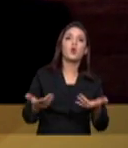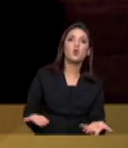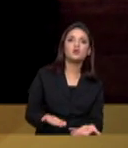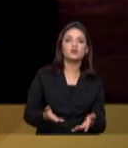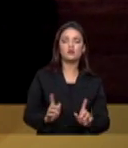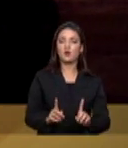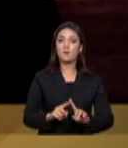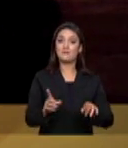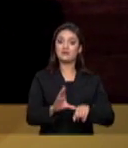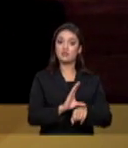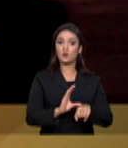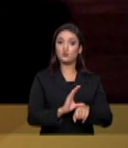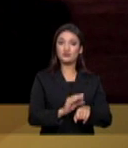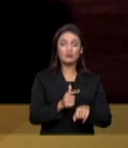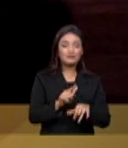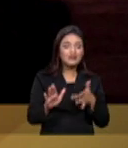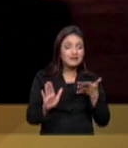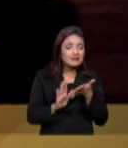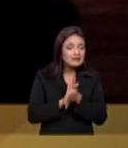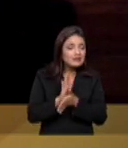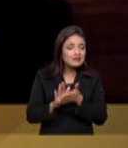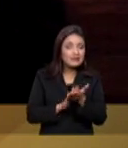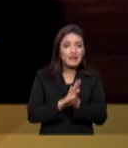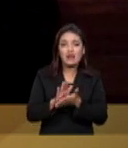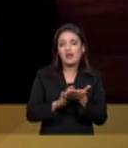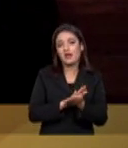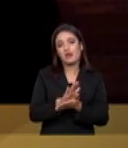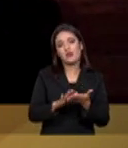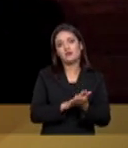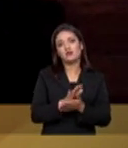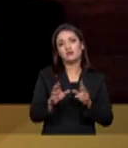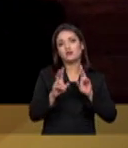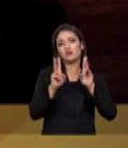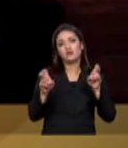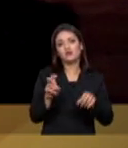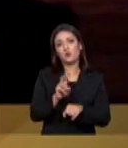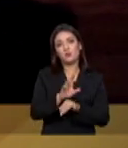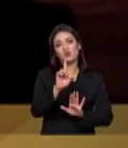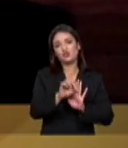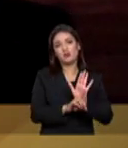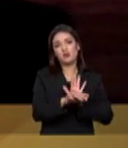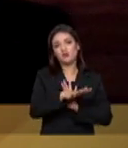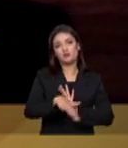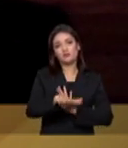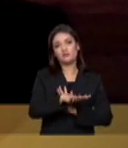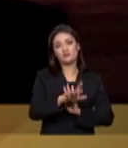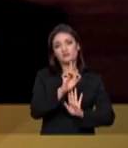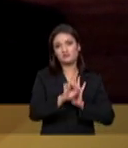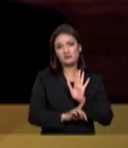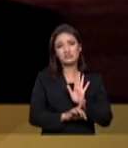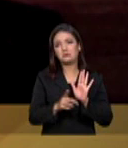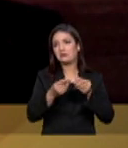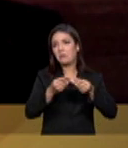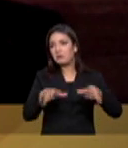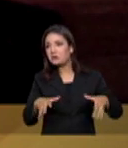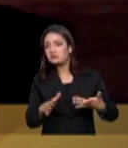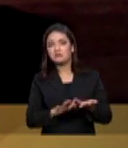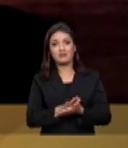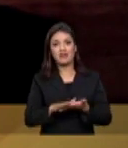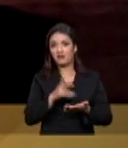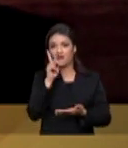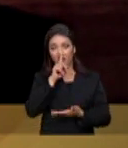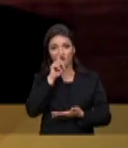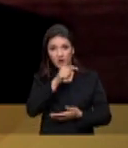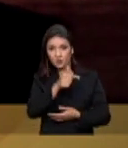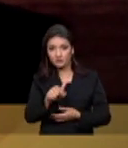nenhuma fratura em relação à tutela dos direitos territoriais indígenas por quantas